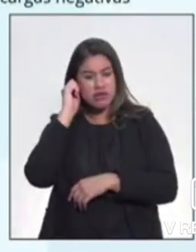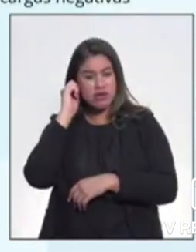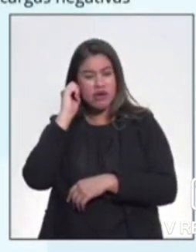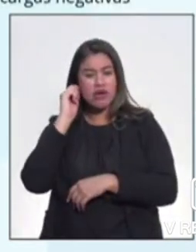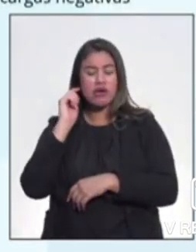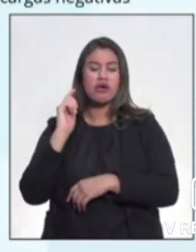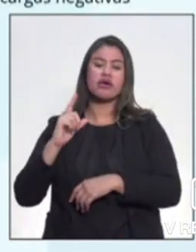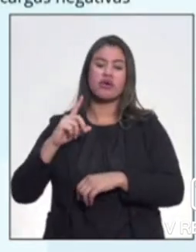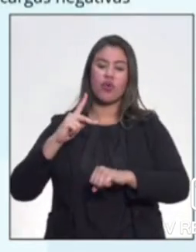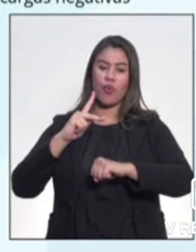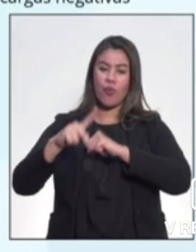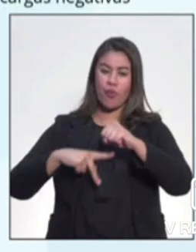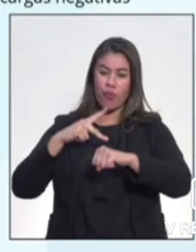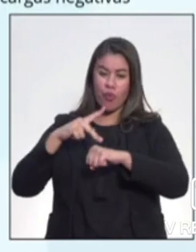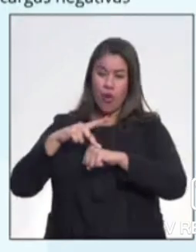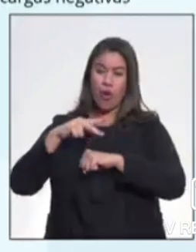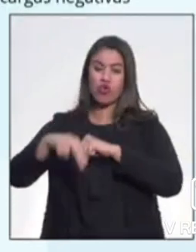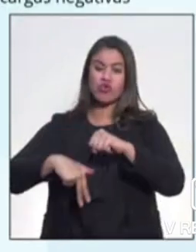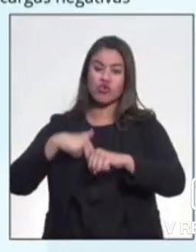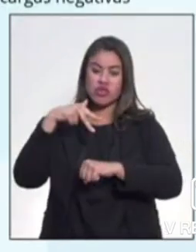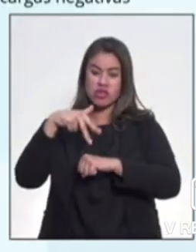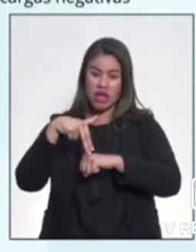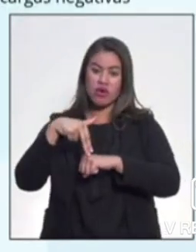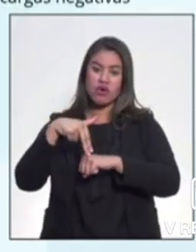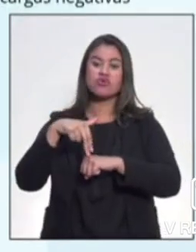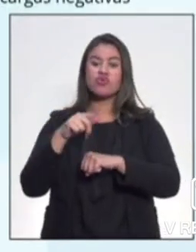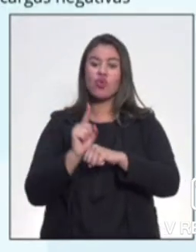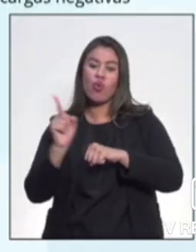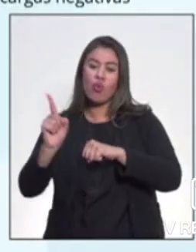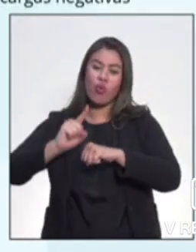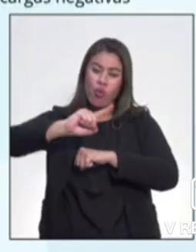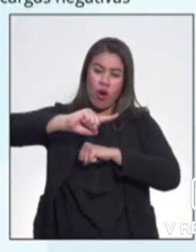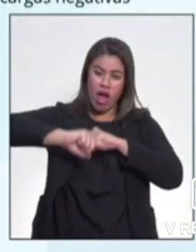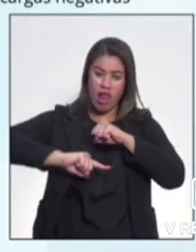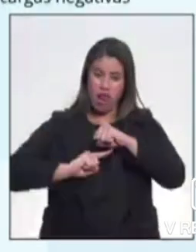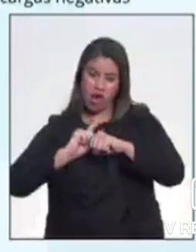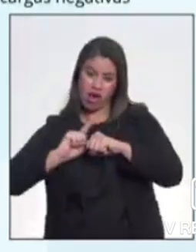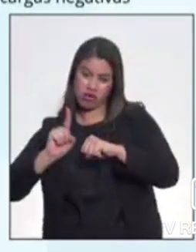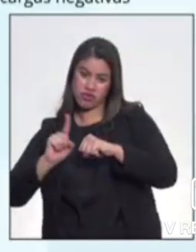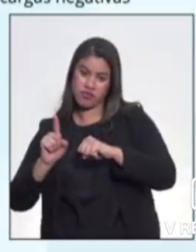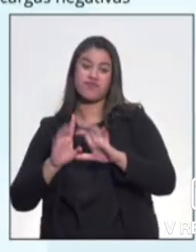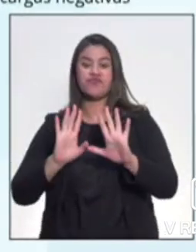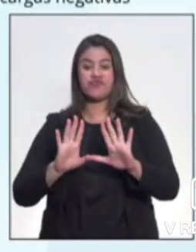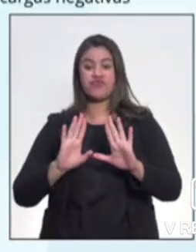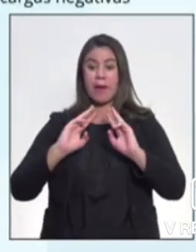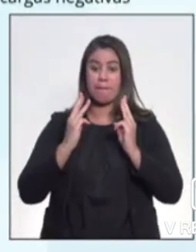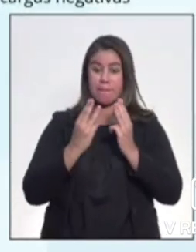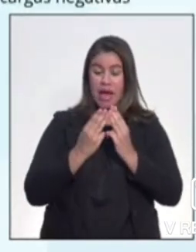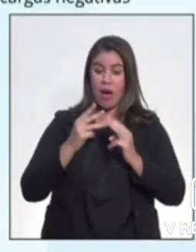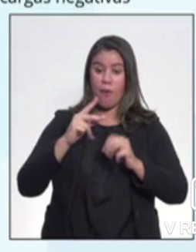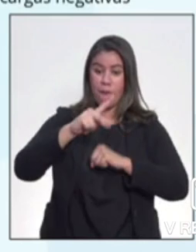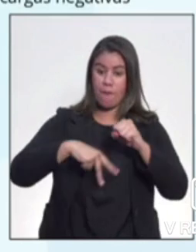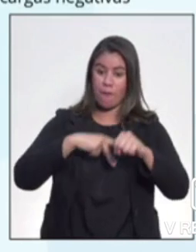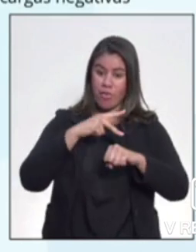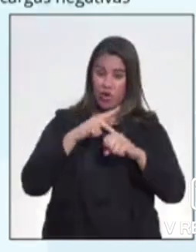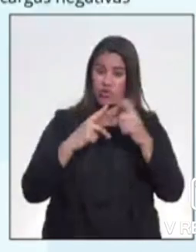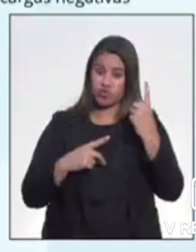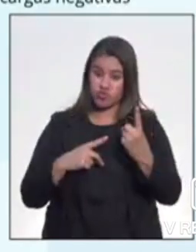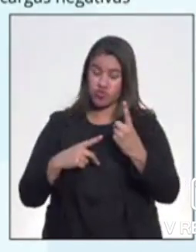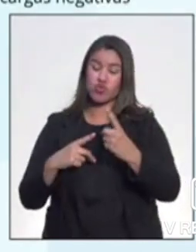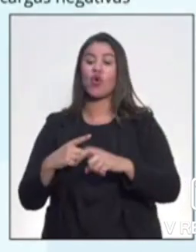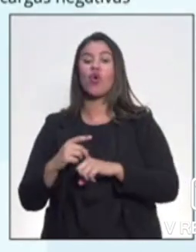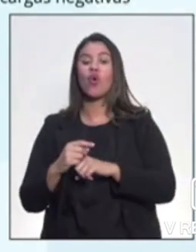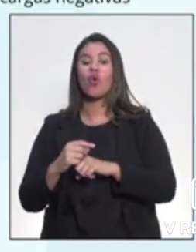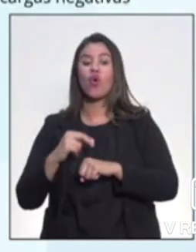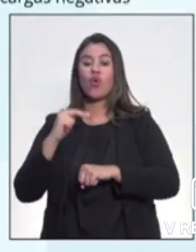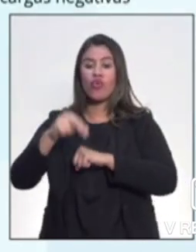do próton, do nêutron e do elétron. A massa do próton, né, relativamente é 1, do nêutron é 1 também, do